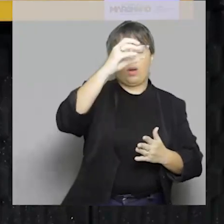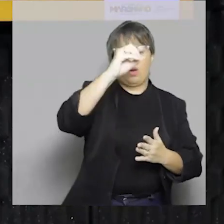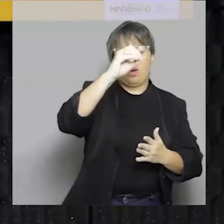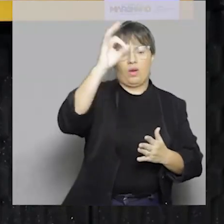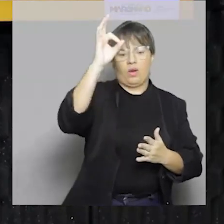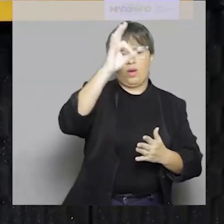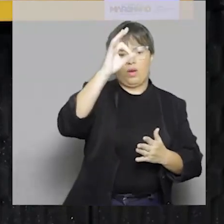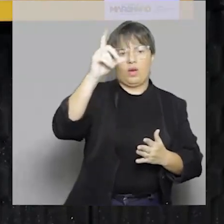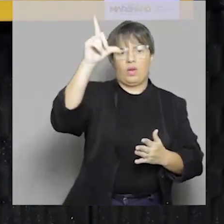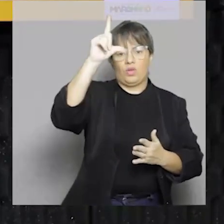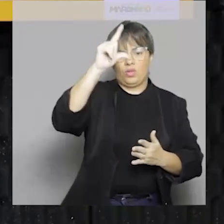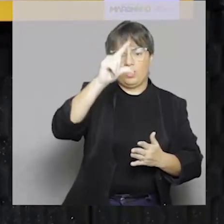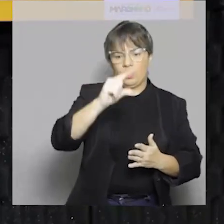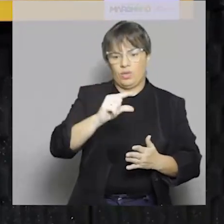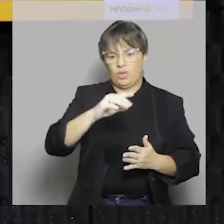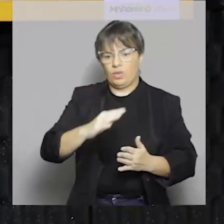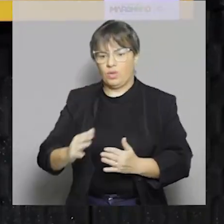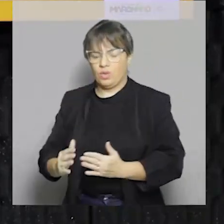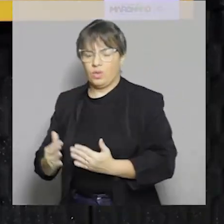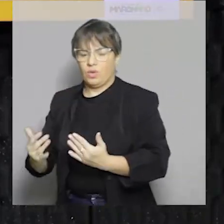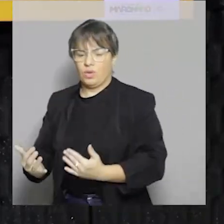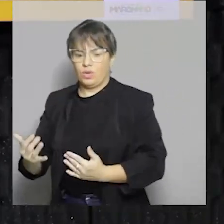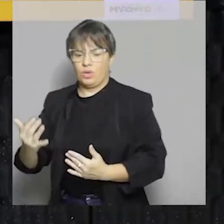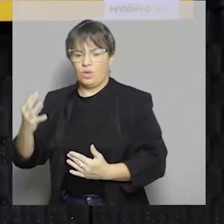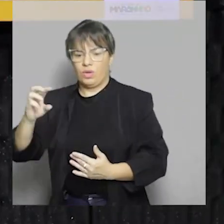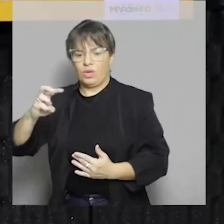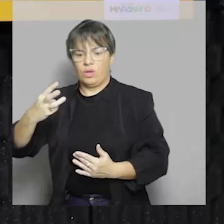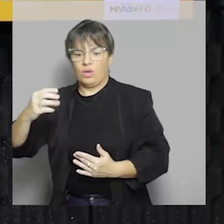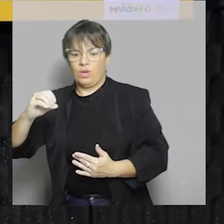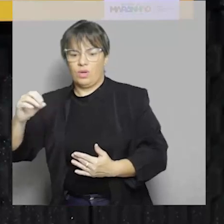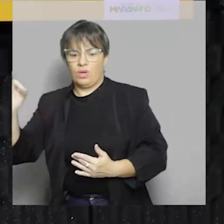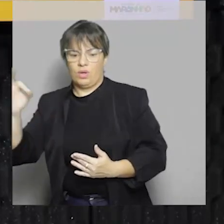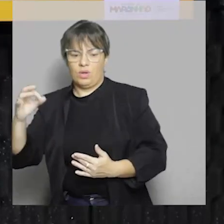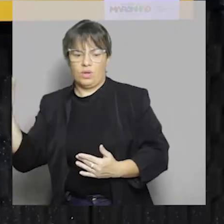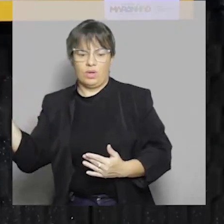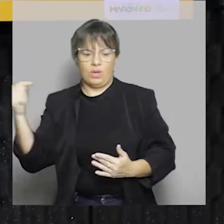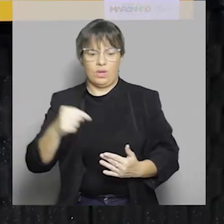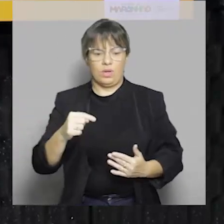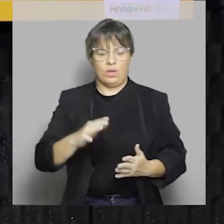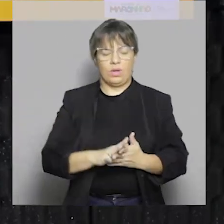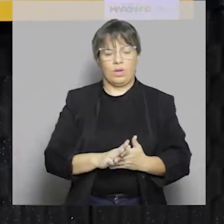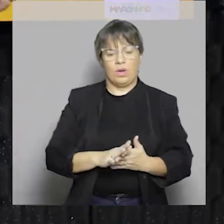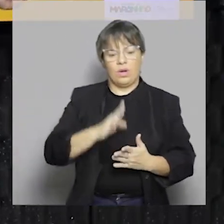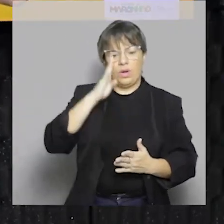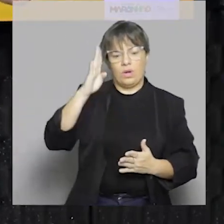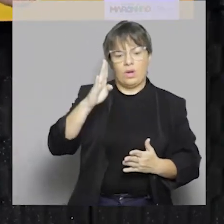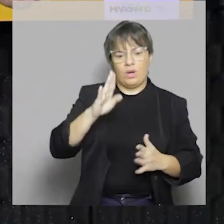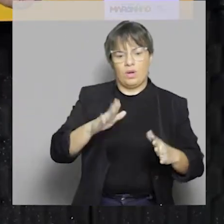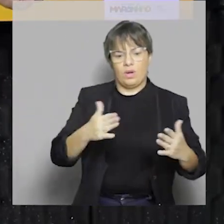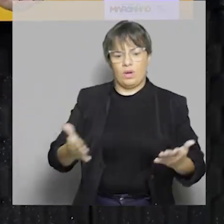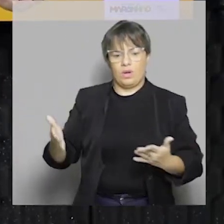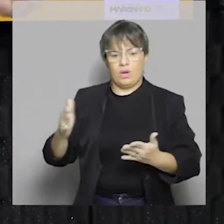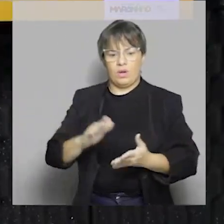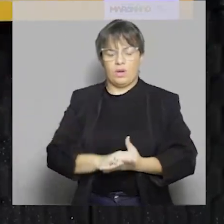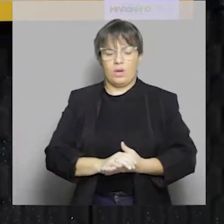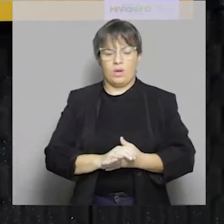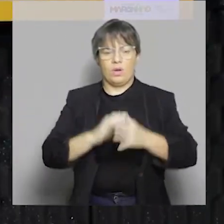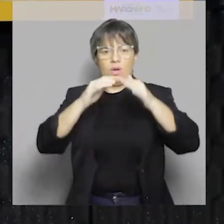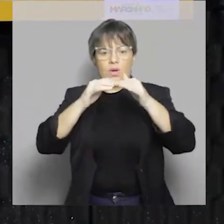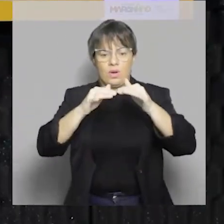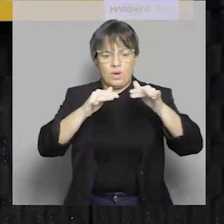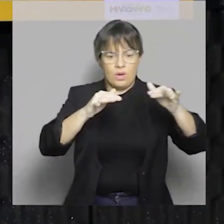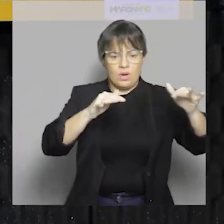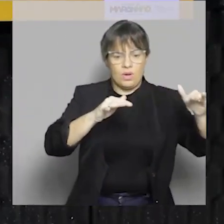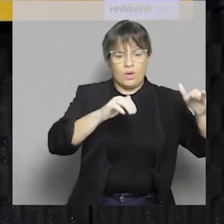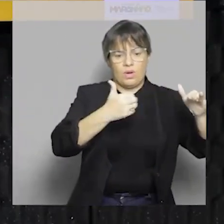e principalmente o escoamento superficial, de 10% na primeira imagem, ele aumentou consideravelmente